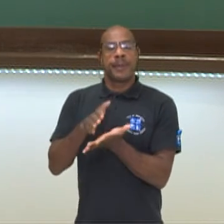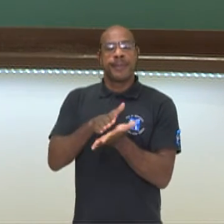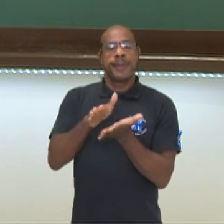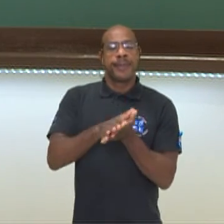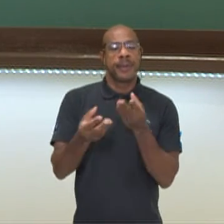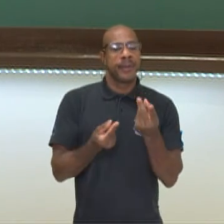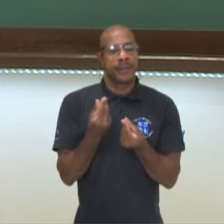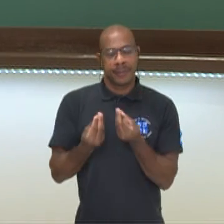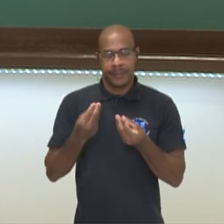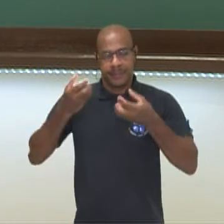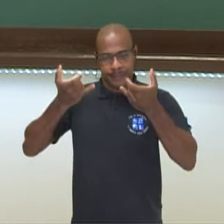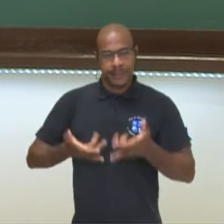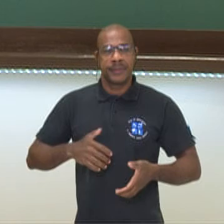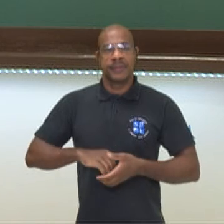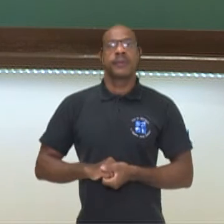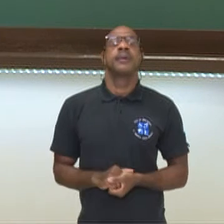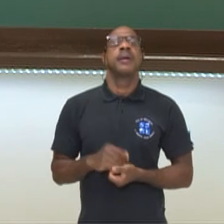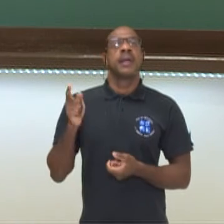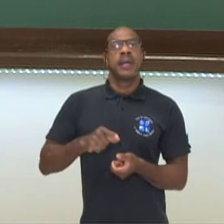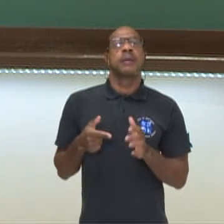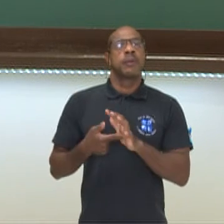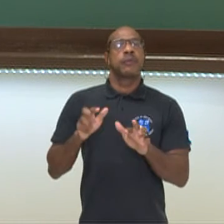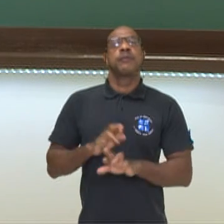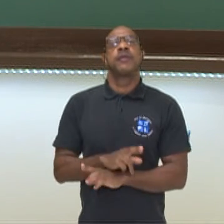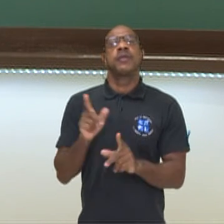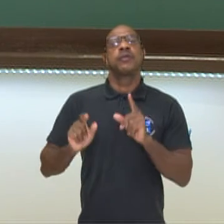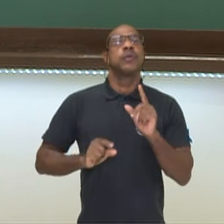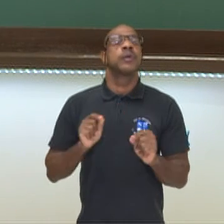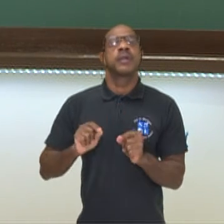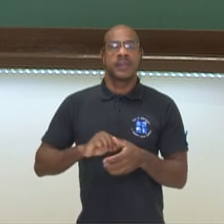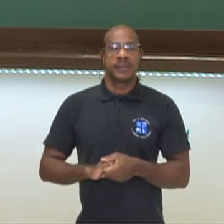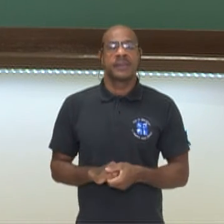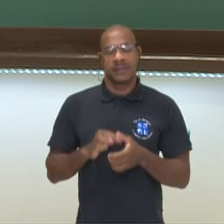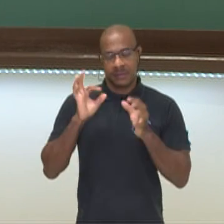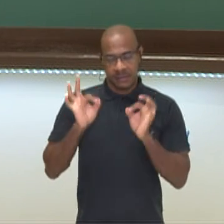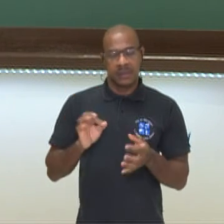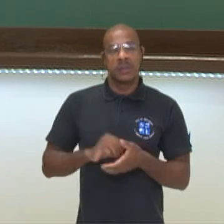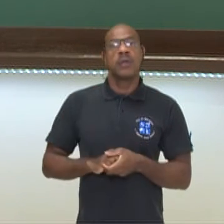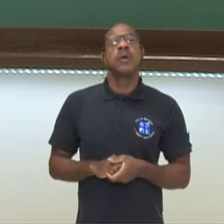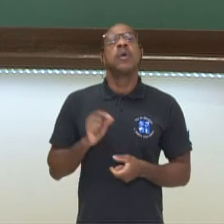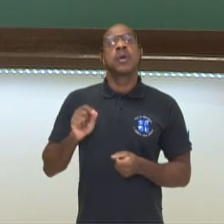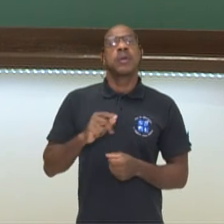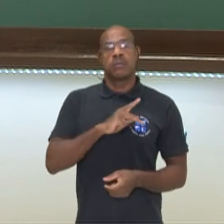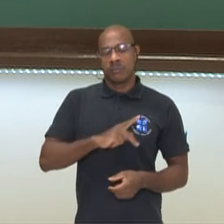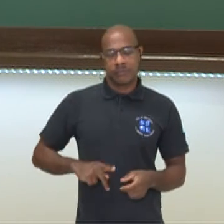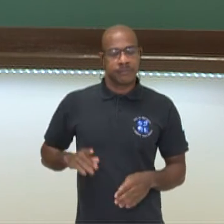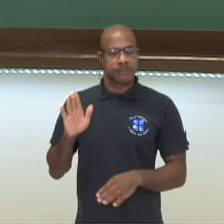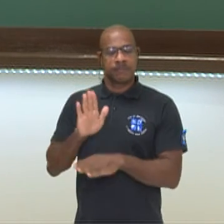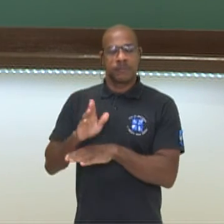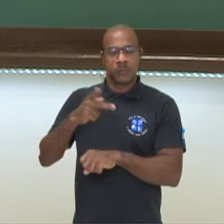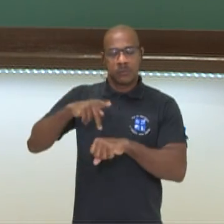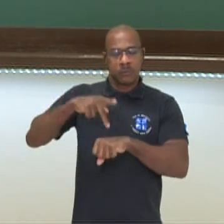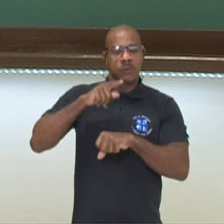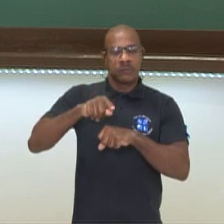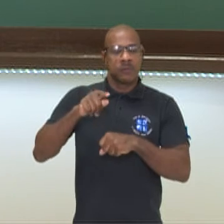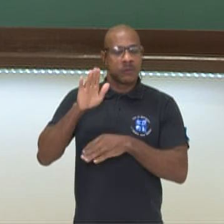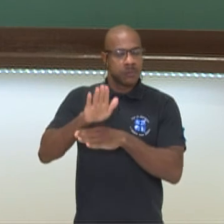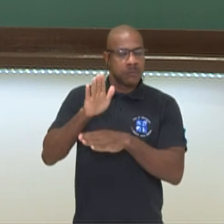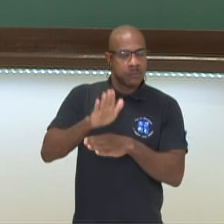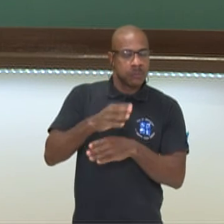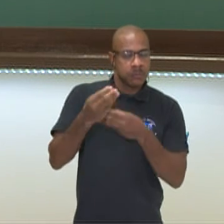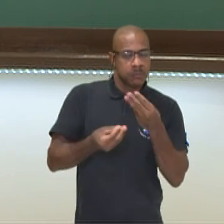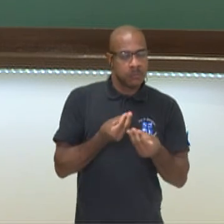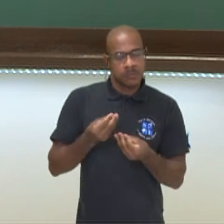de fato, o que vai trazer de diferença aí, é como de fato o Estado vai lidar com as políticas públicas.